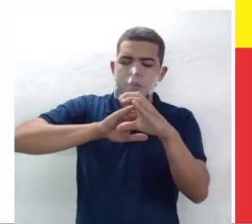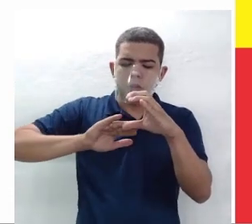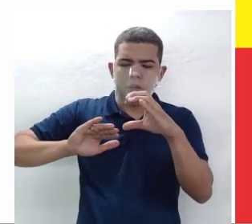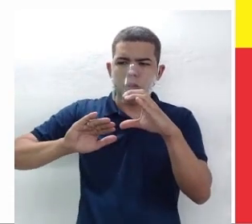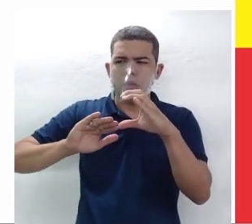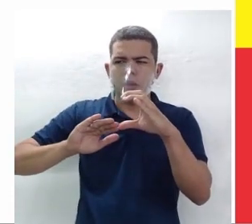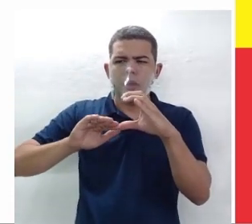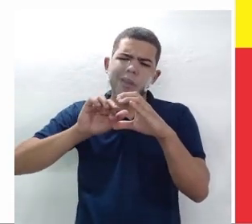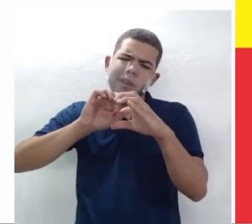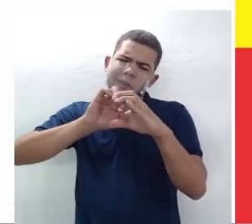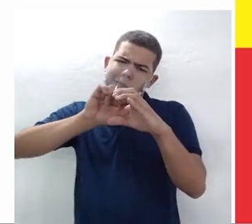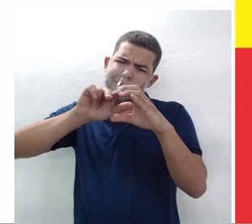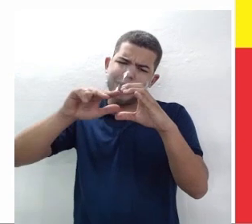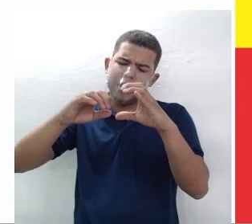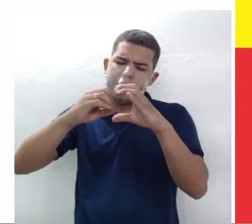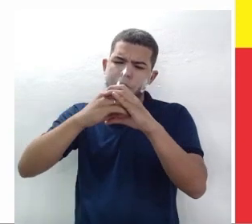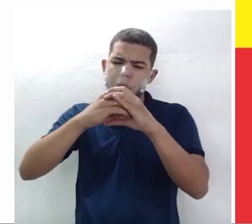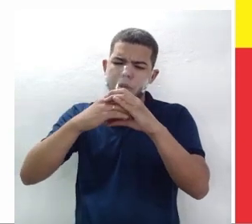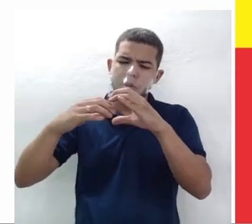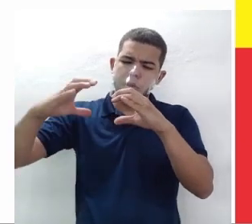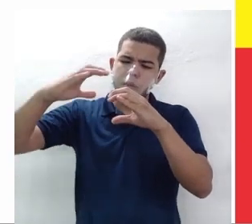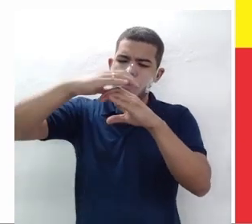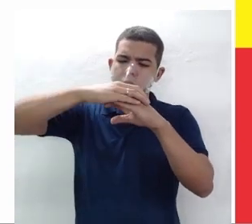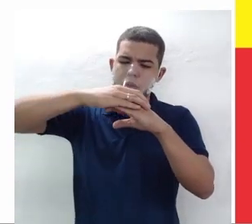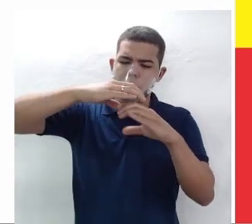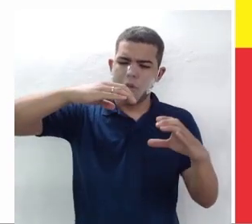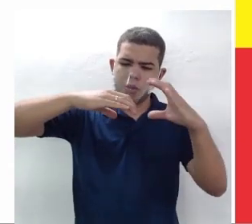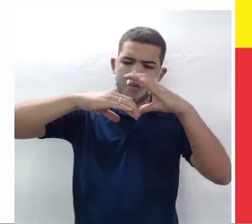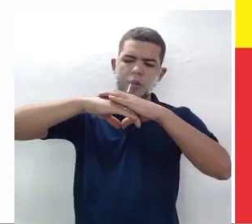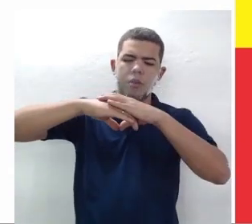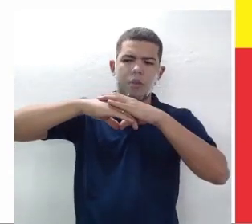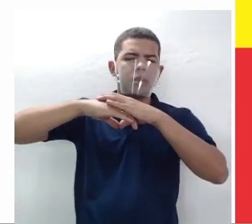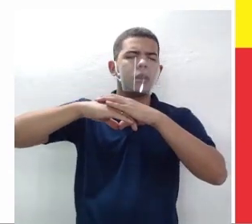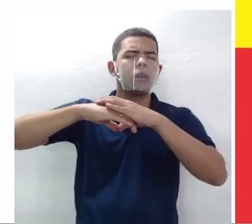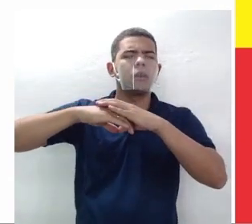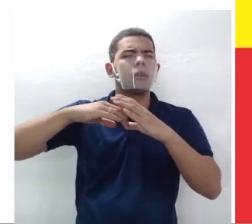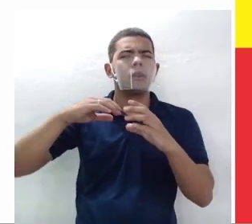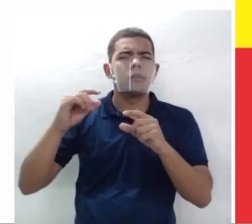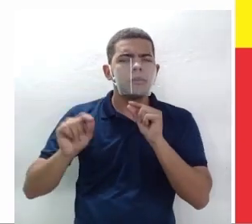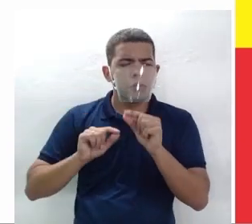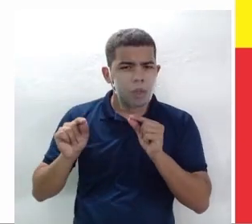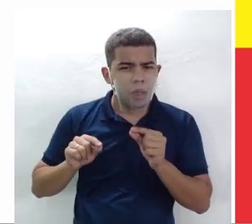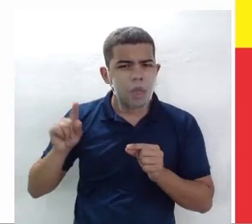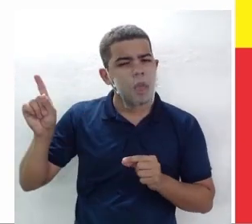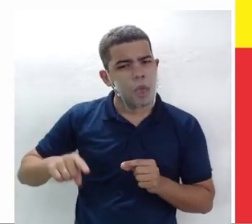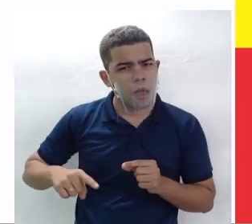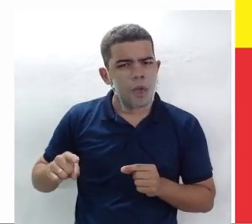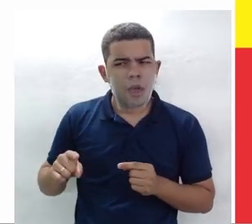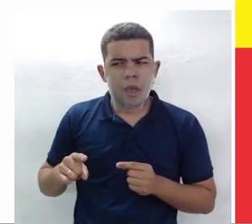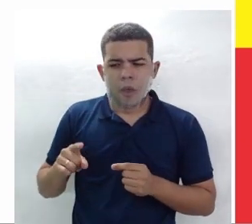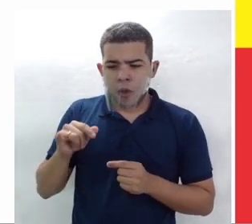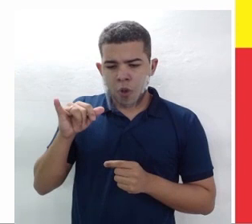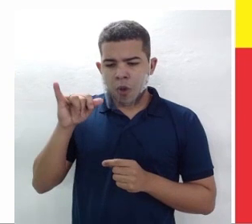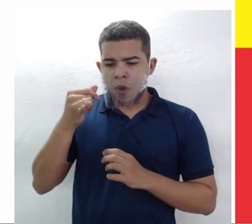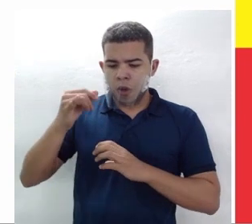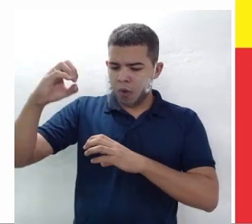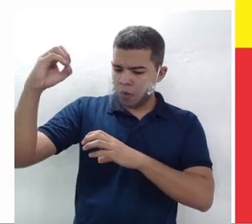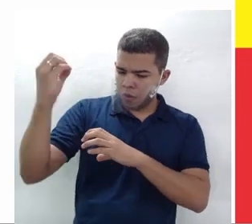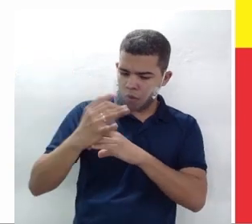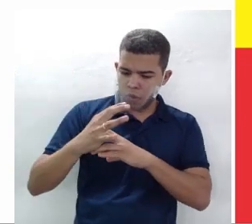tem ali várias eletrosferas, né? E essas camadas aí que vão carregar as cargas que